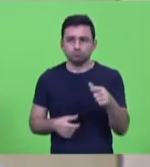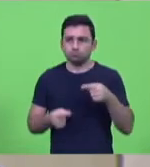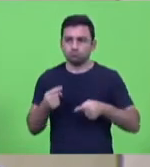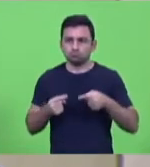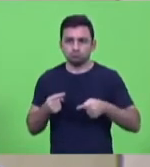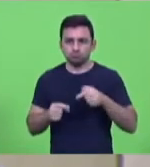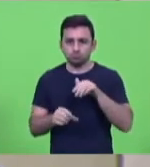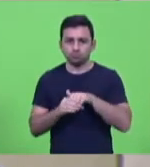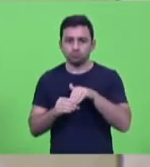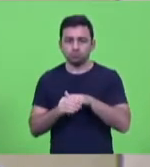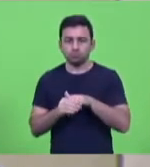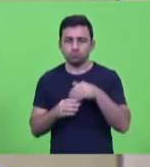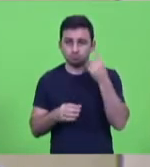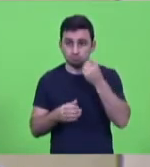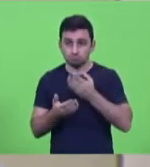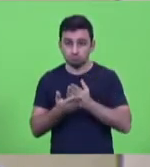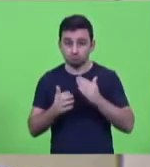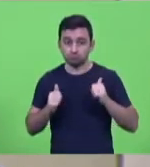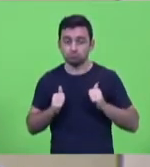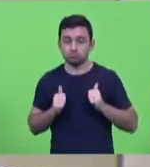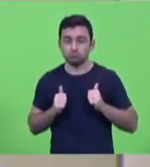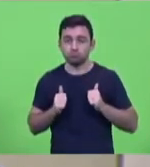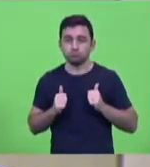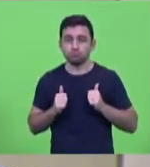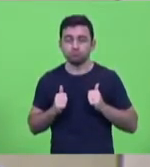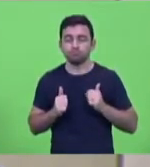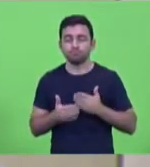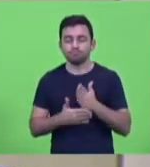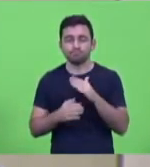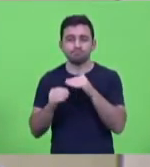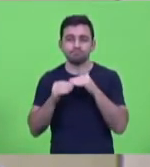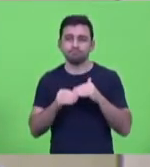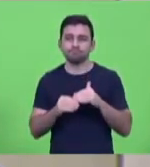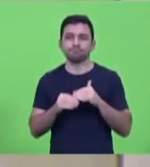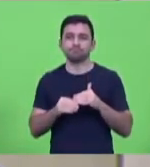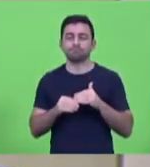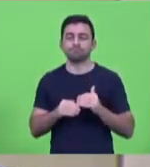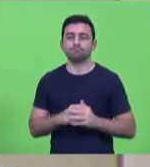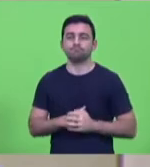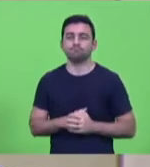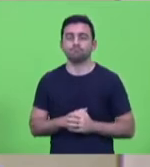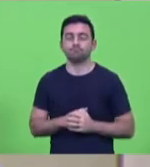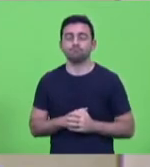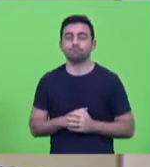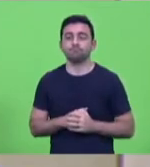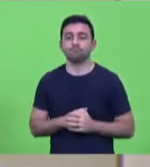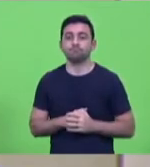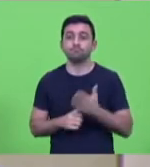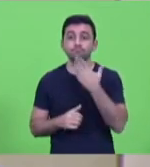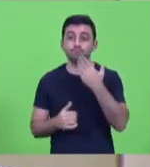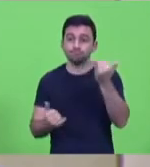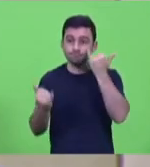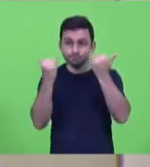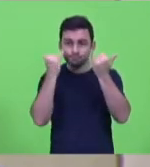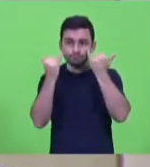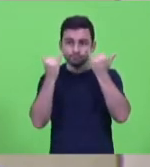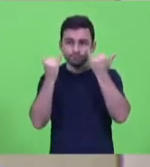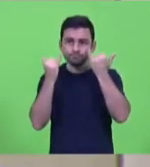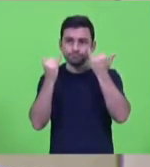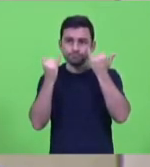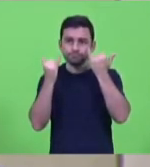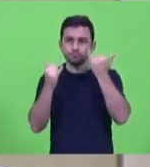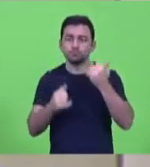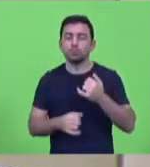votação. Deputados que aprovam, permaneçam como se encontram. Aprovado por unanimidade. Pedido de informação. Pedido de